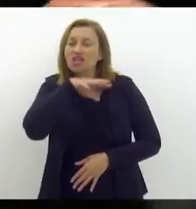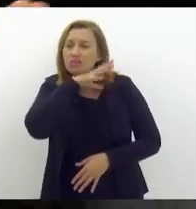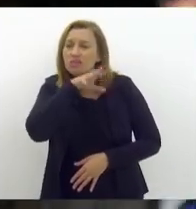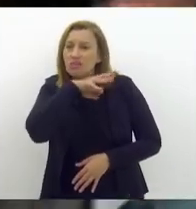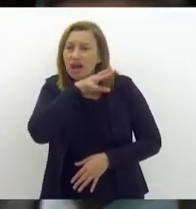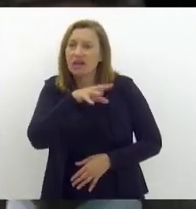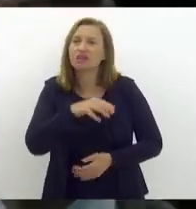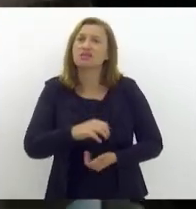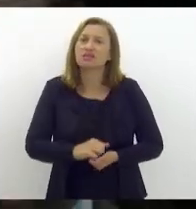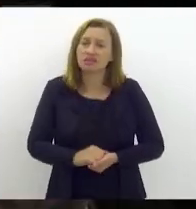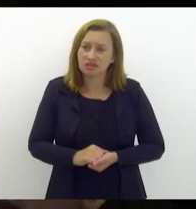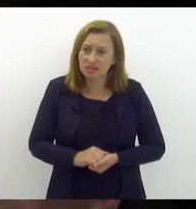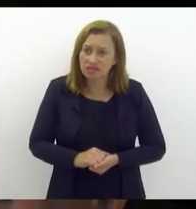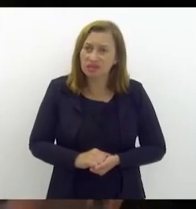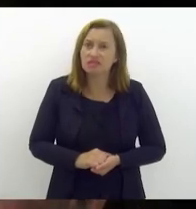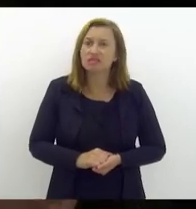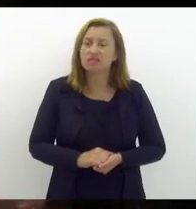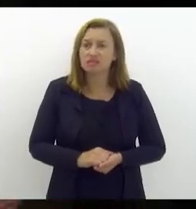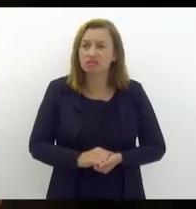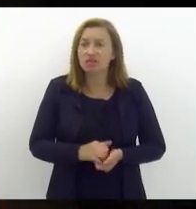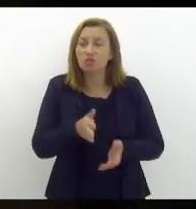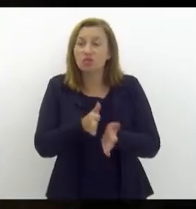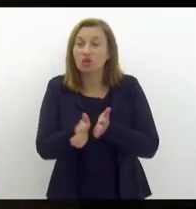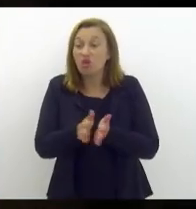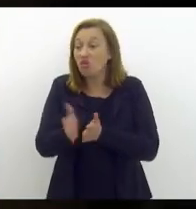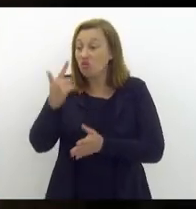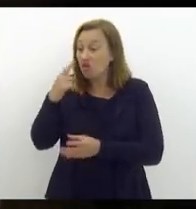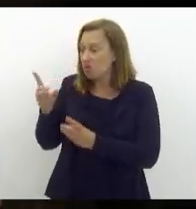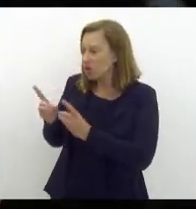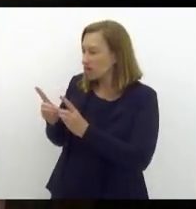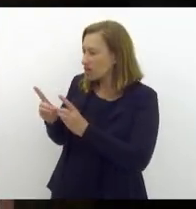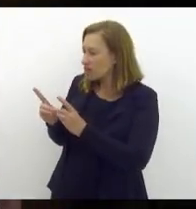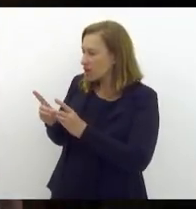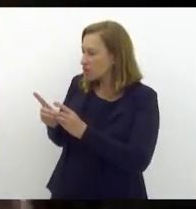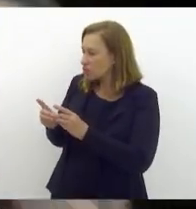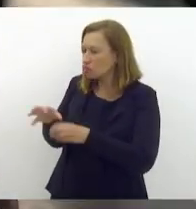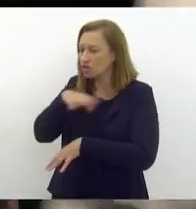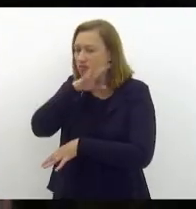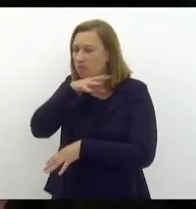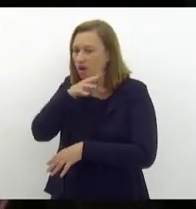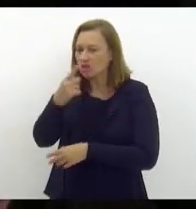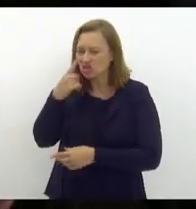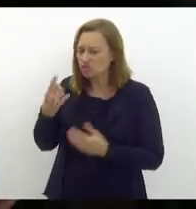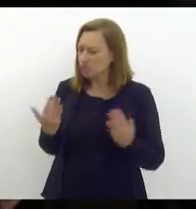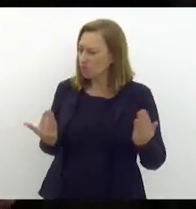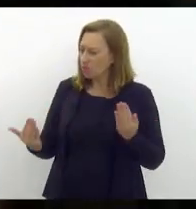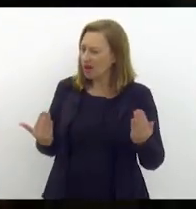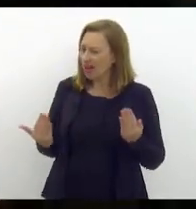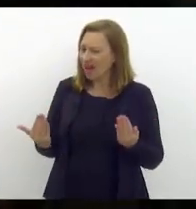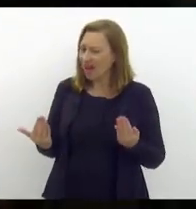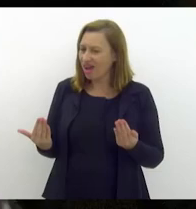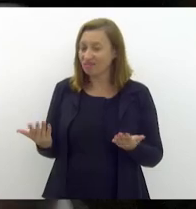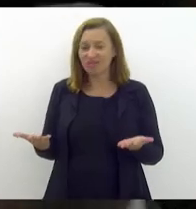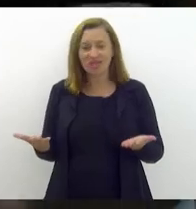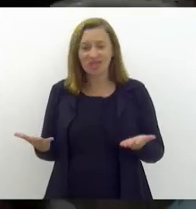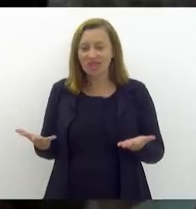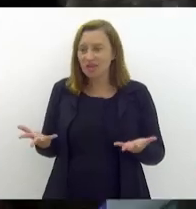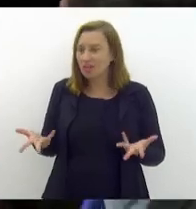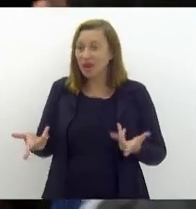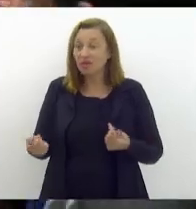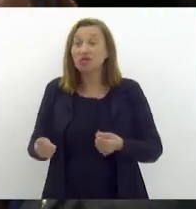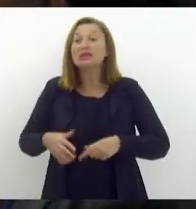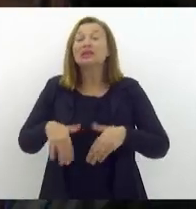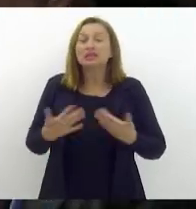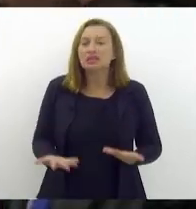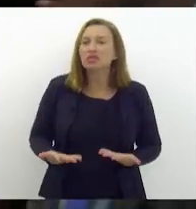Quando você faz a conta do que se gastou para o atendimento, o valor ele é, sim, completamente irrisório. Então, é isso, a gente